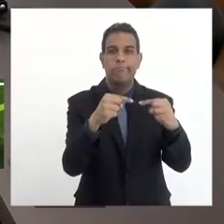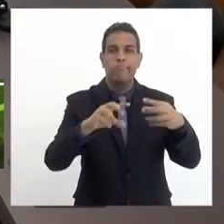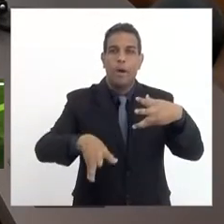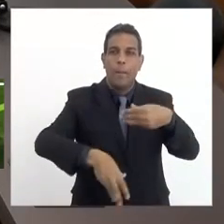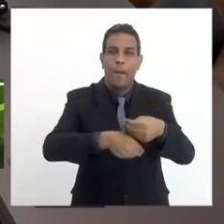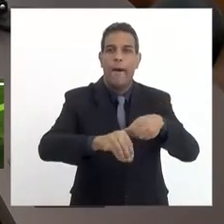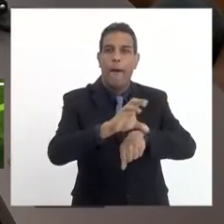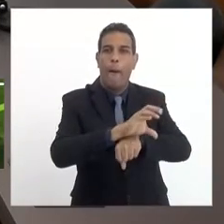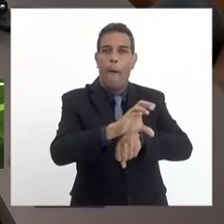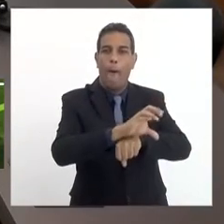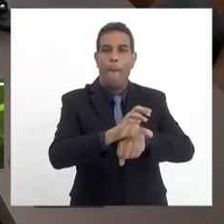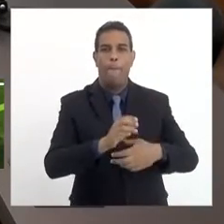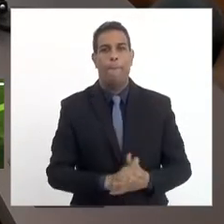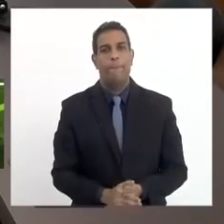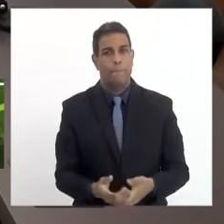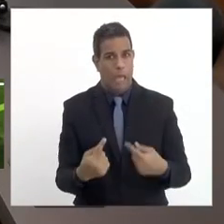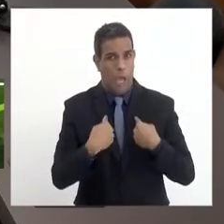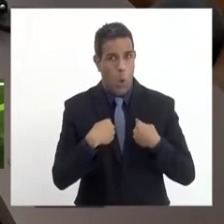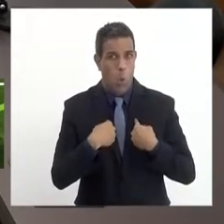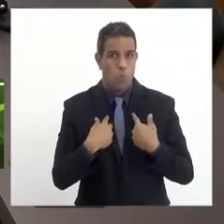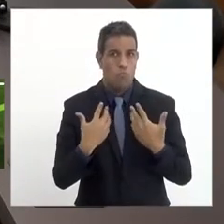emenda. Eu,